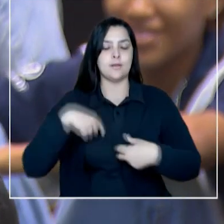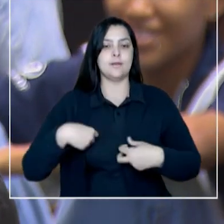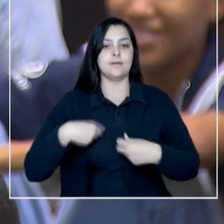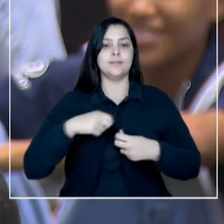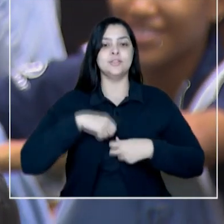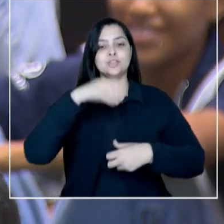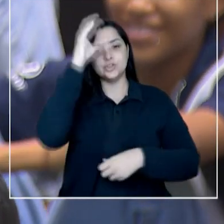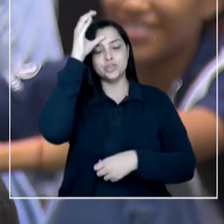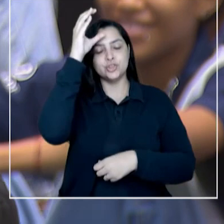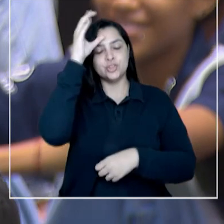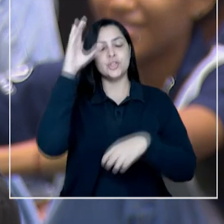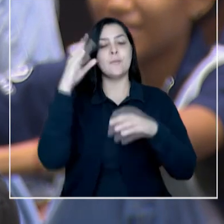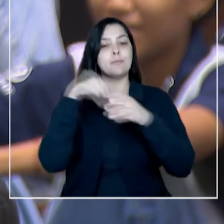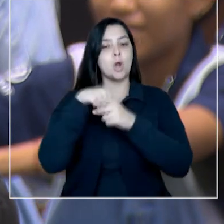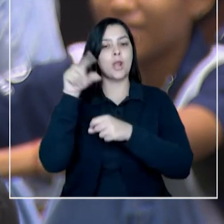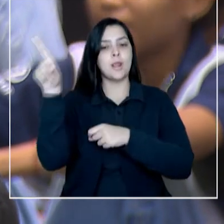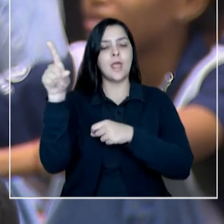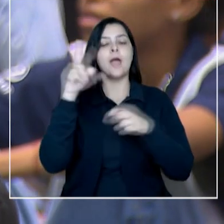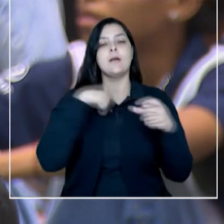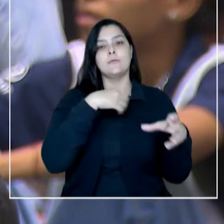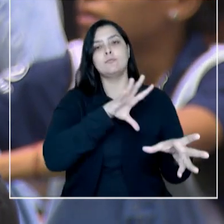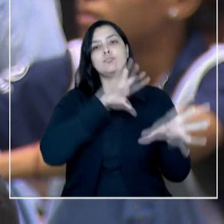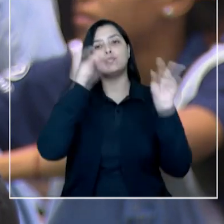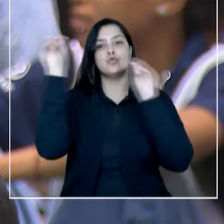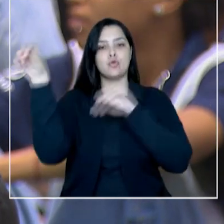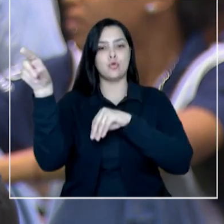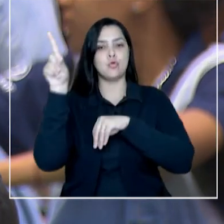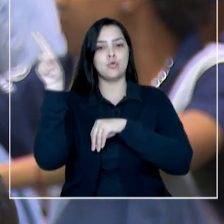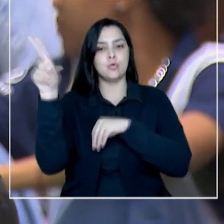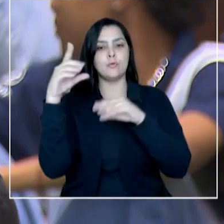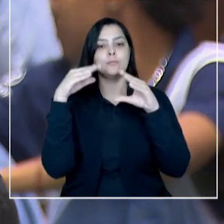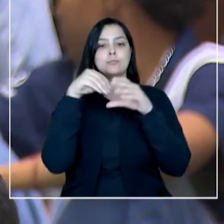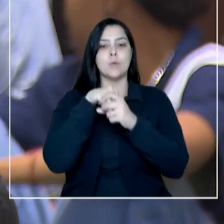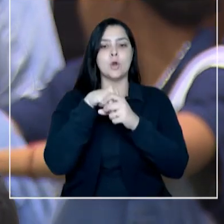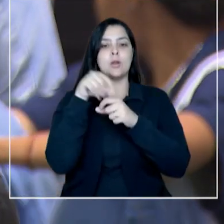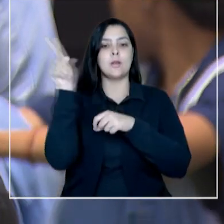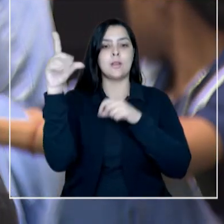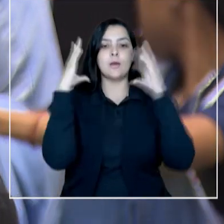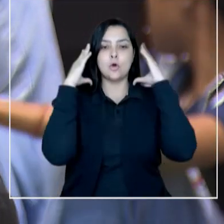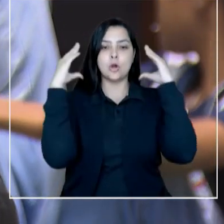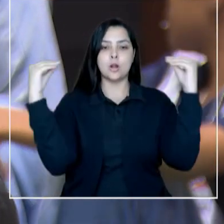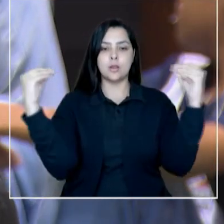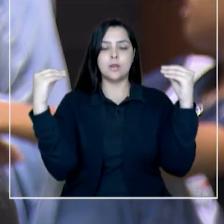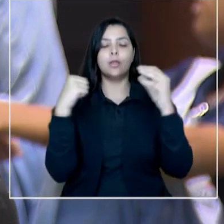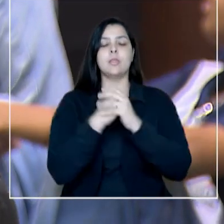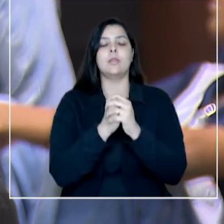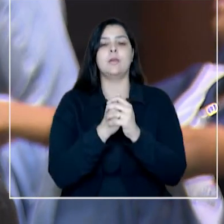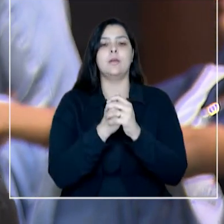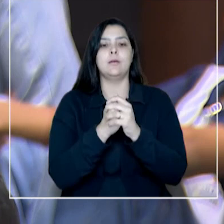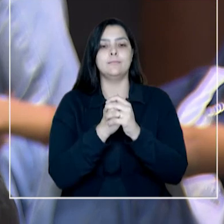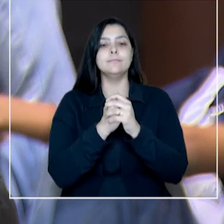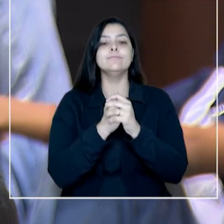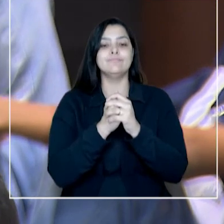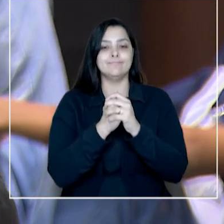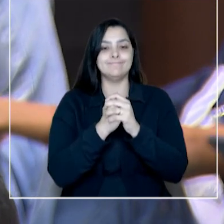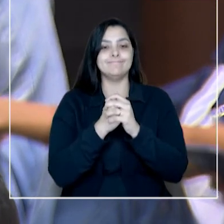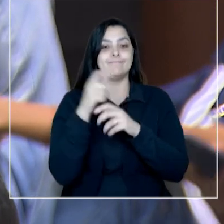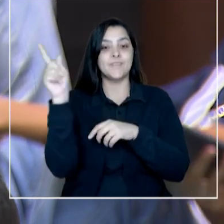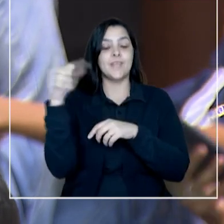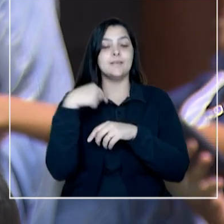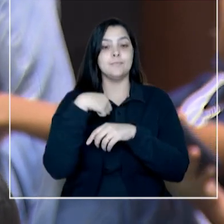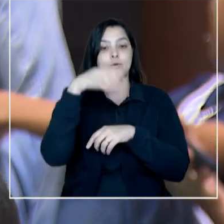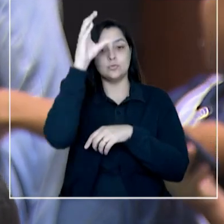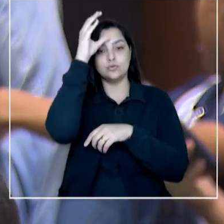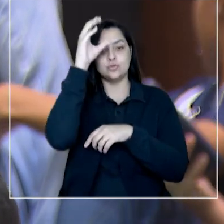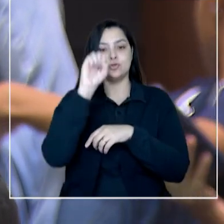lá e tal, e aí recebeu a gente, enfim. A gente foi morar na Holanda e aí teve um determinado momento que a gente morou num squat, que é o